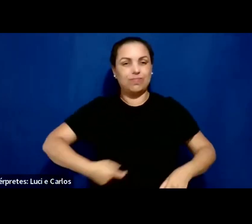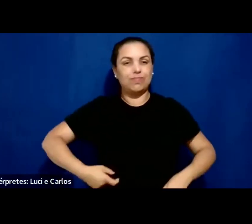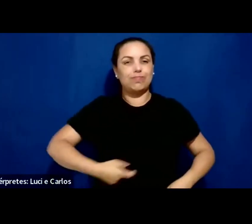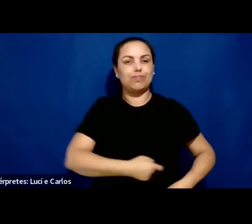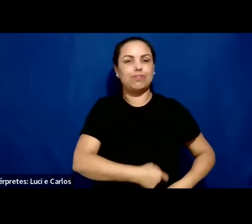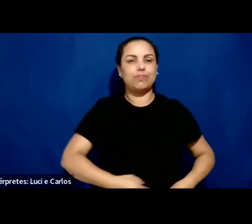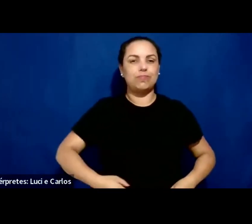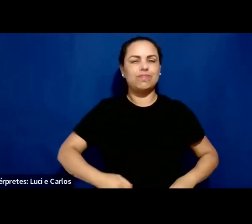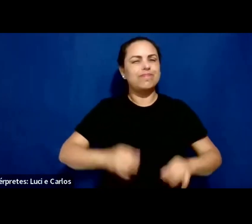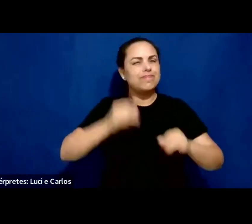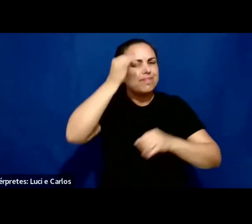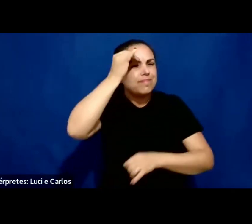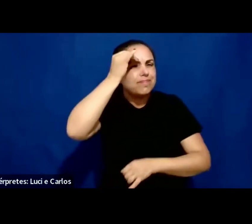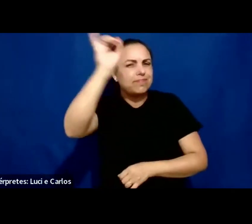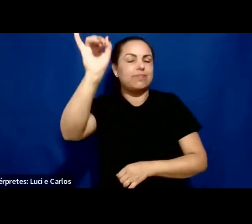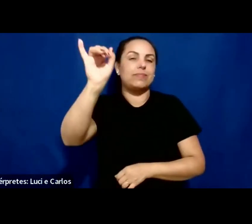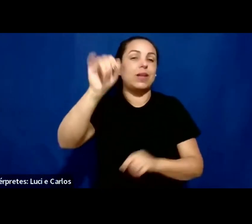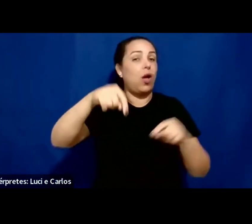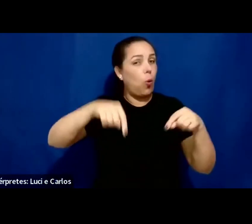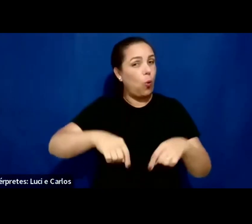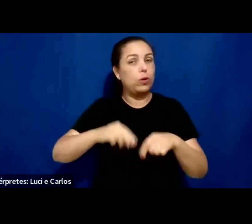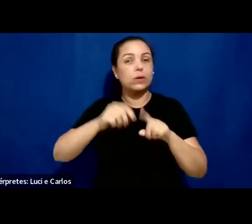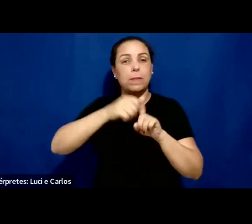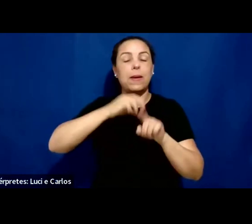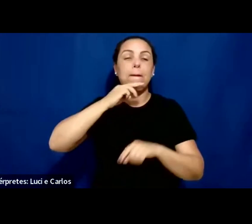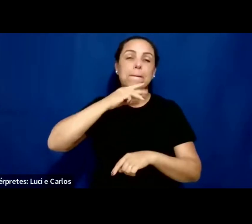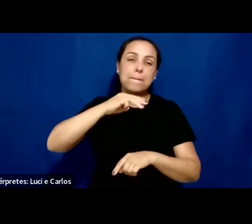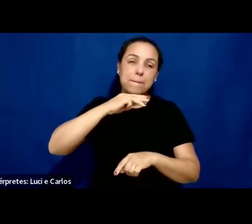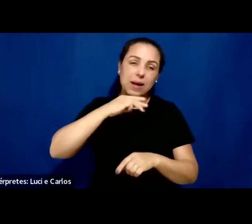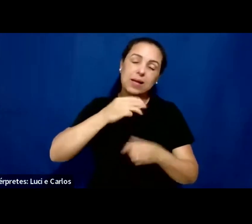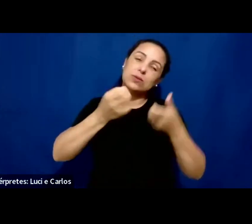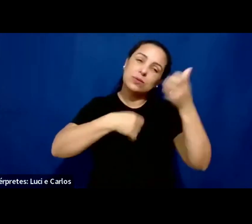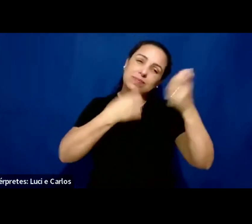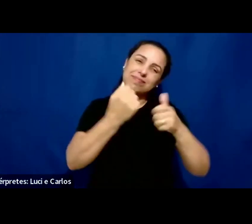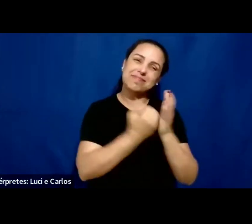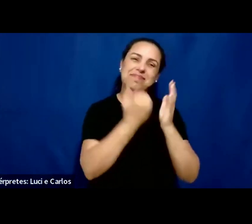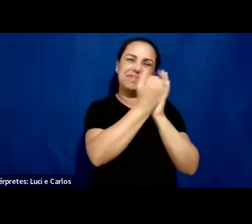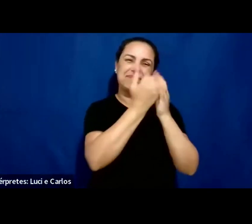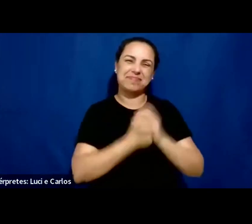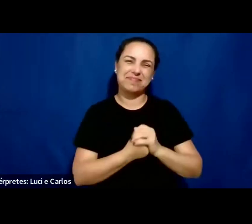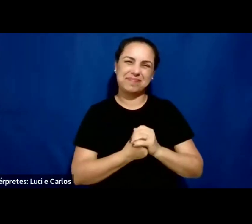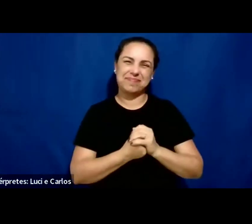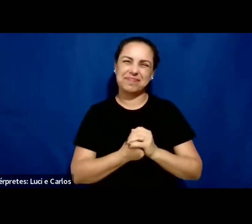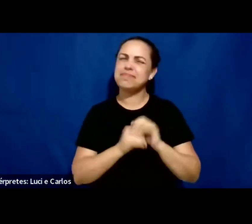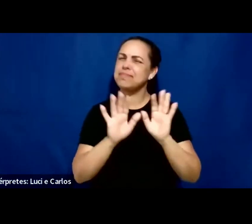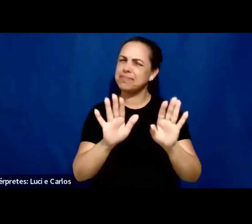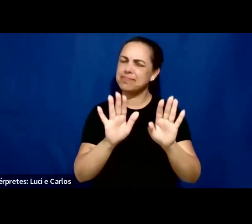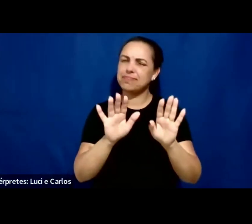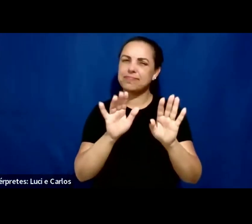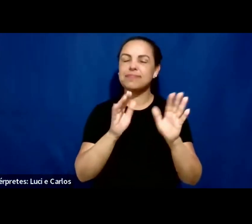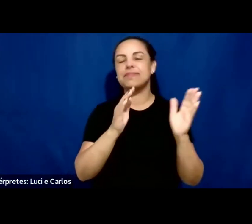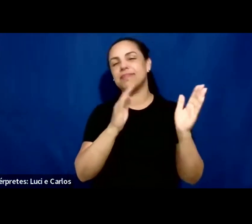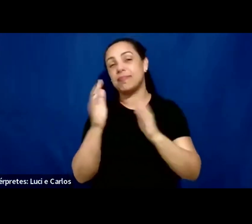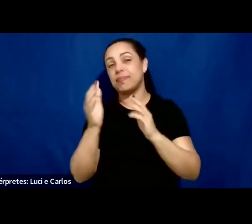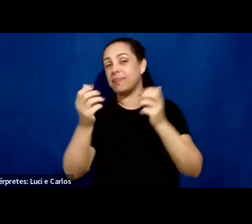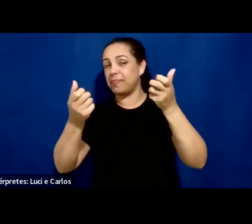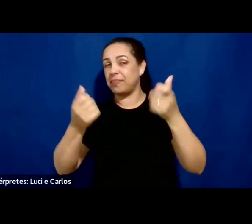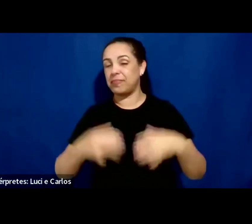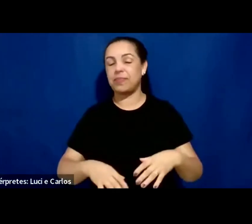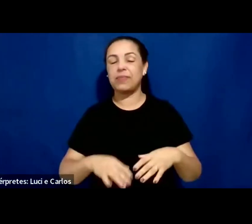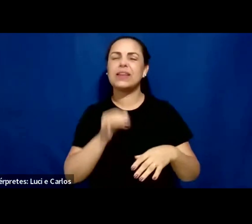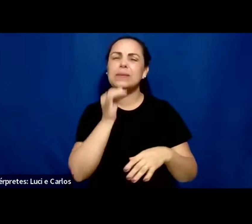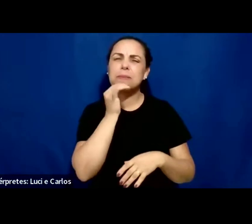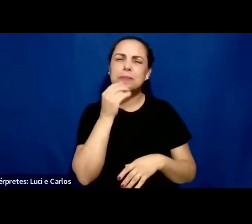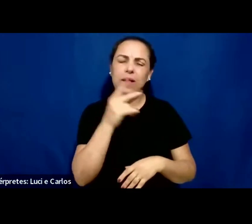Bom, se você é daquelas pessoas que não gosta de comer frutas in natura, não gosta de comer salada